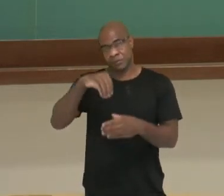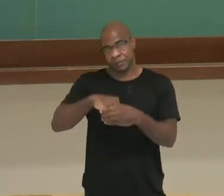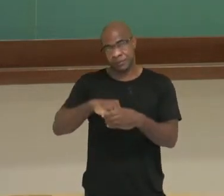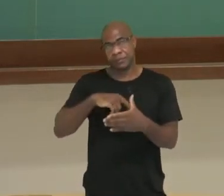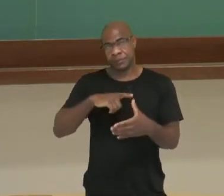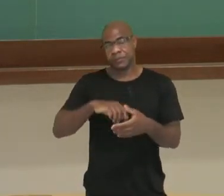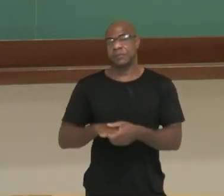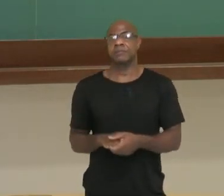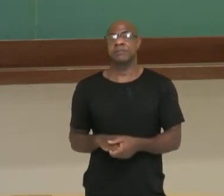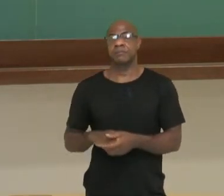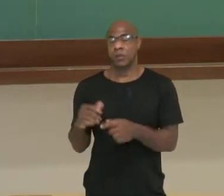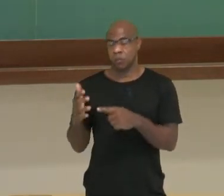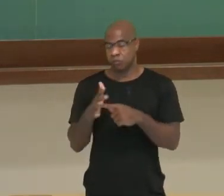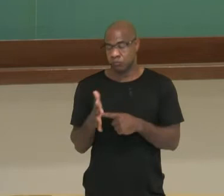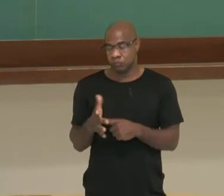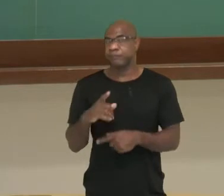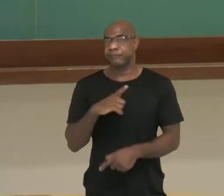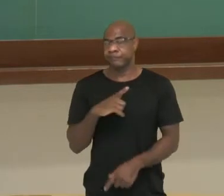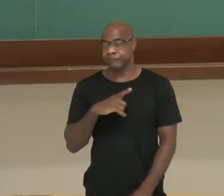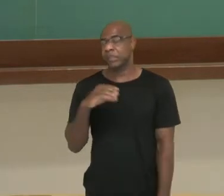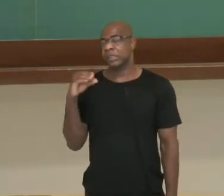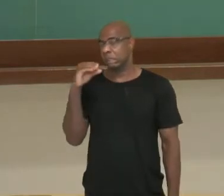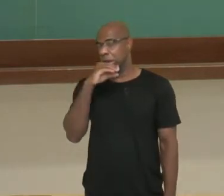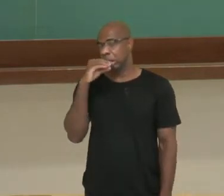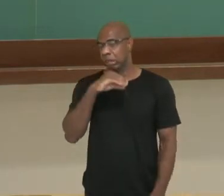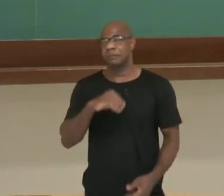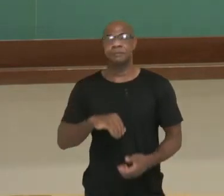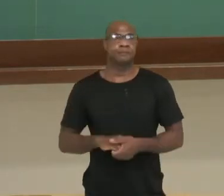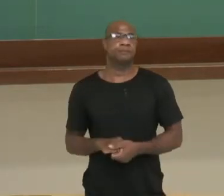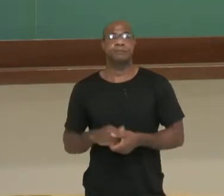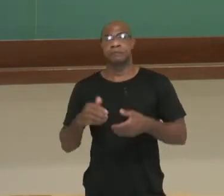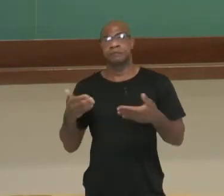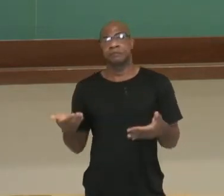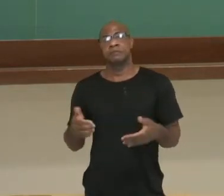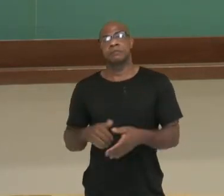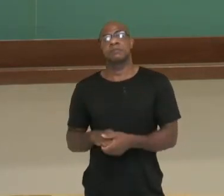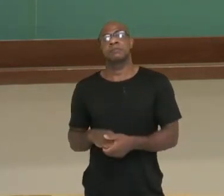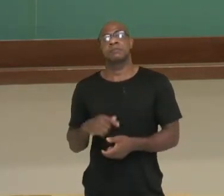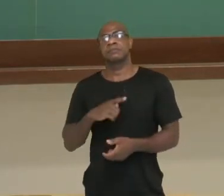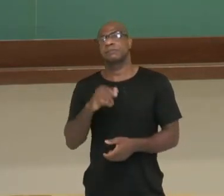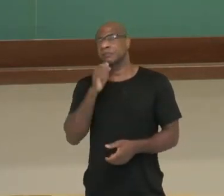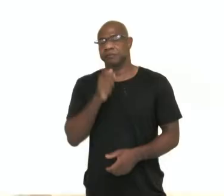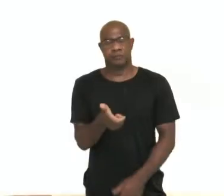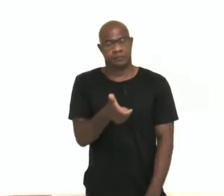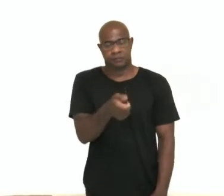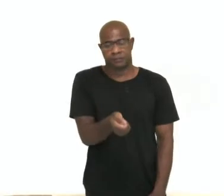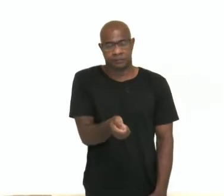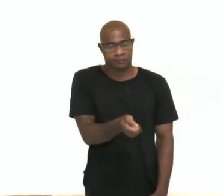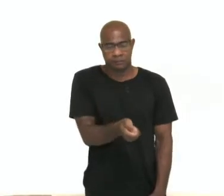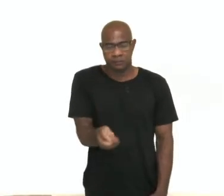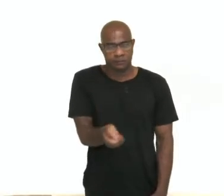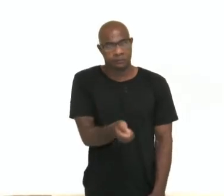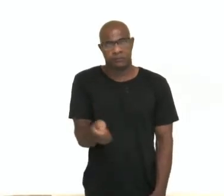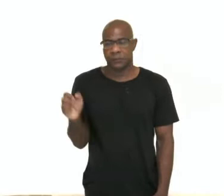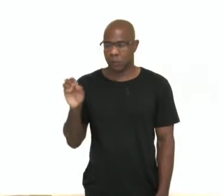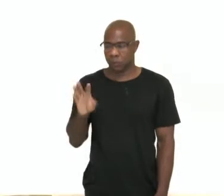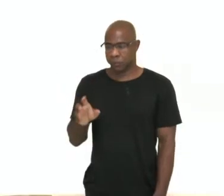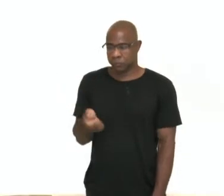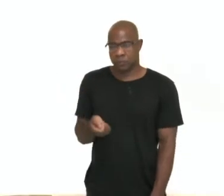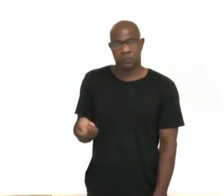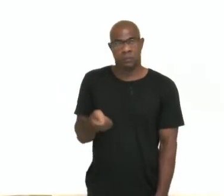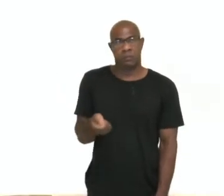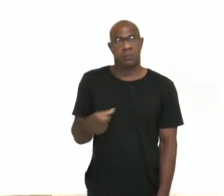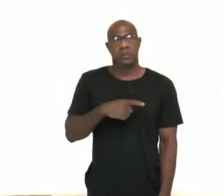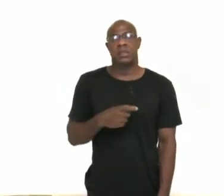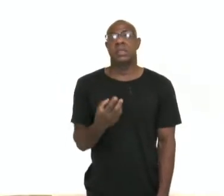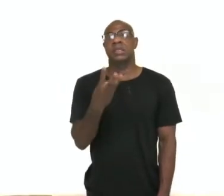gerador aquece, tá? Então, olha só, eu vou ligar uma lanterna e eu vi que a minha lanterna usa